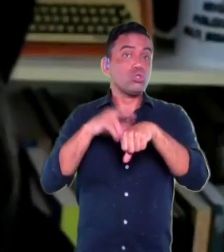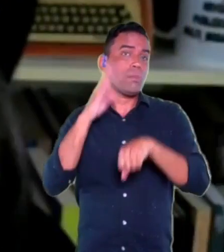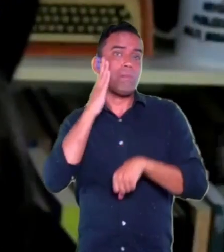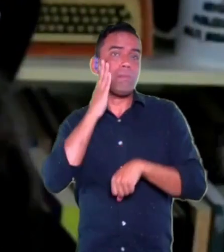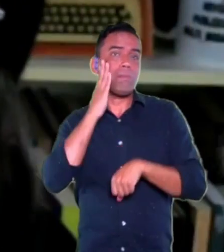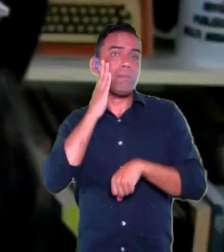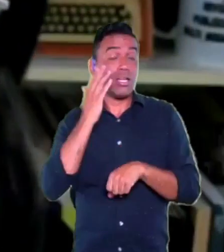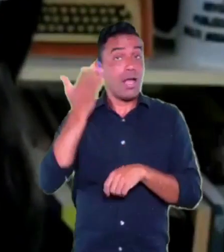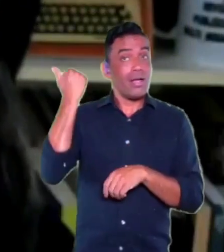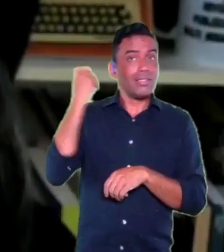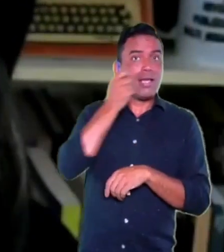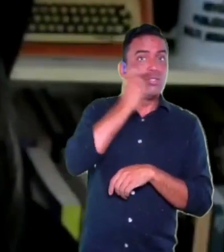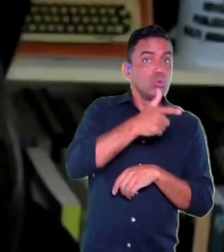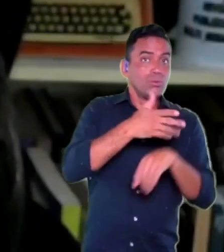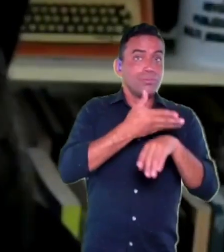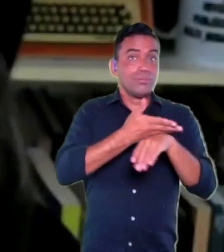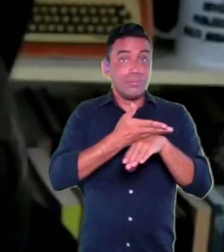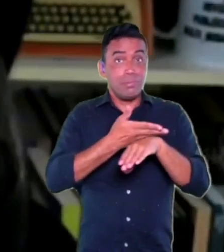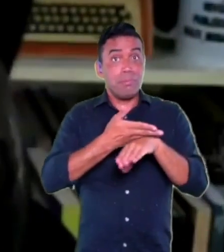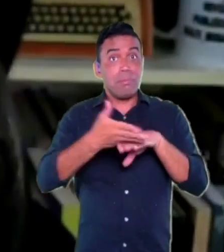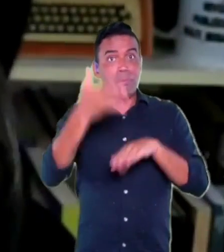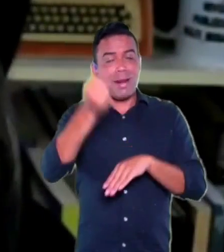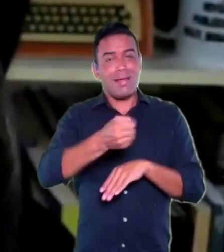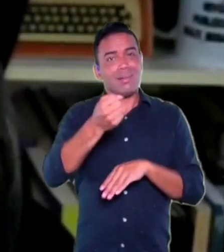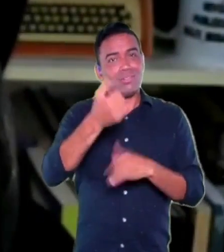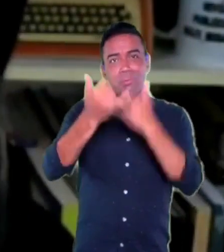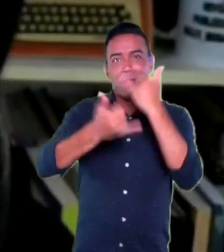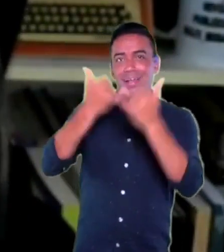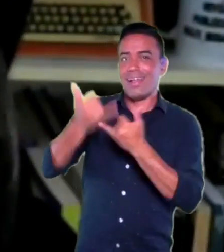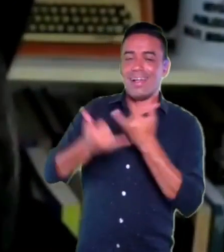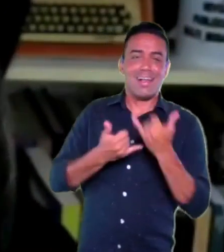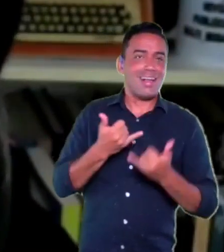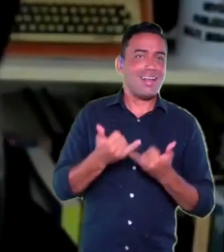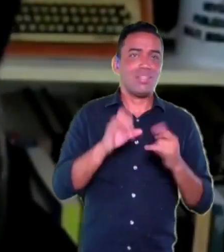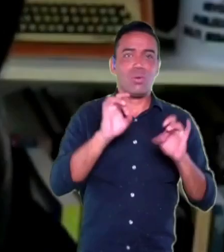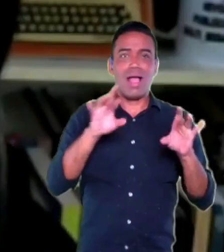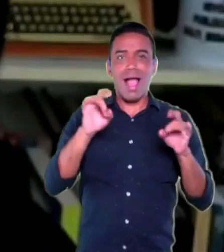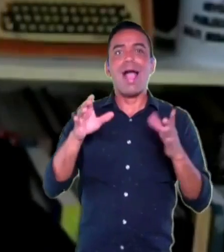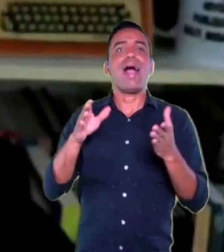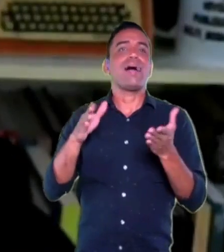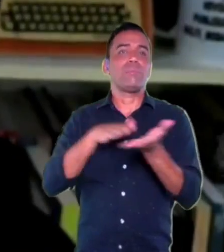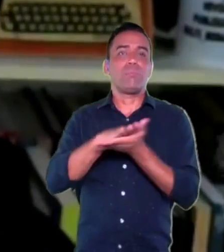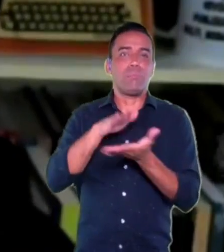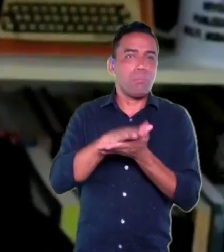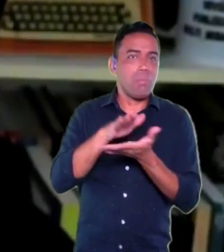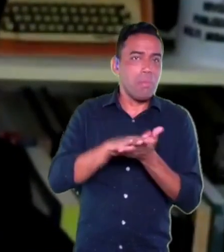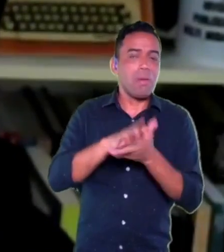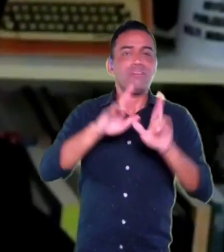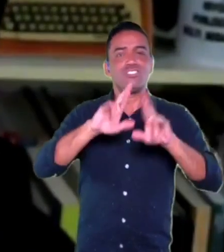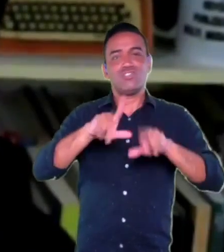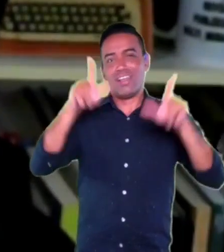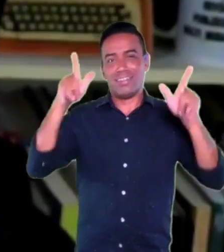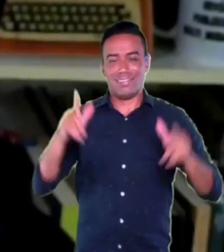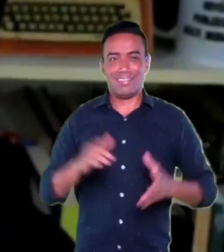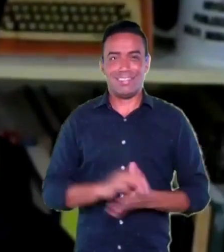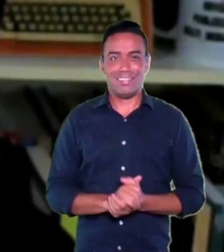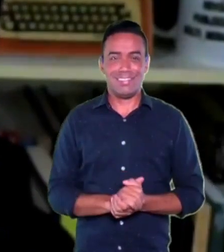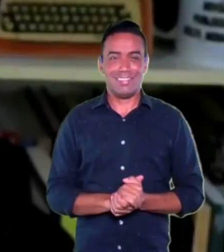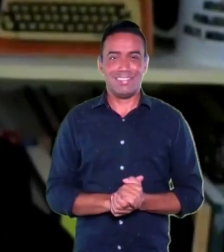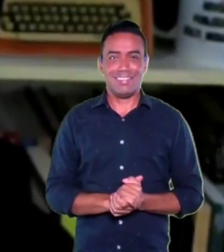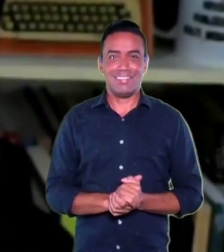era azul e é branco. roxo. É A gente vai roxo. brincando com isso. Cada tiragem dele sai uma coisa diferente, assim.